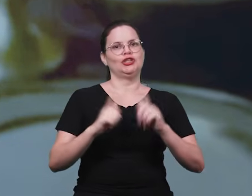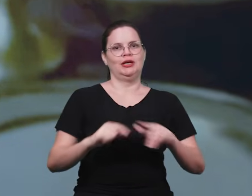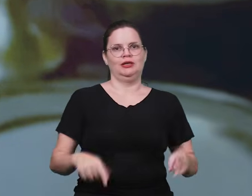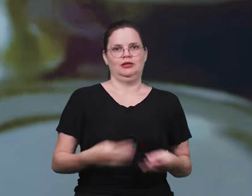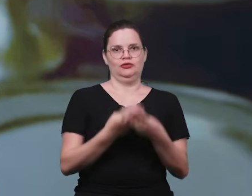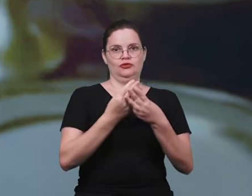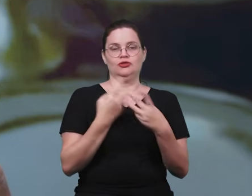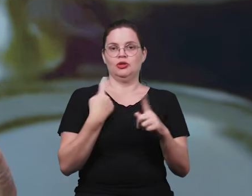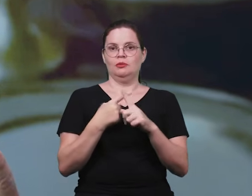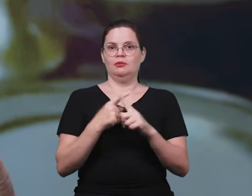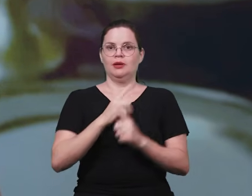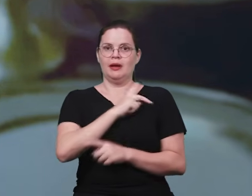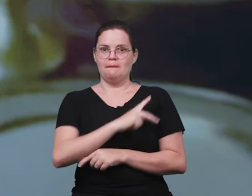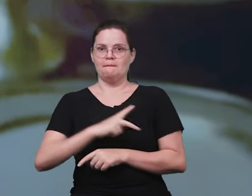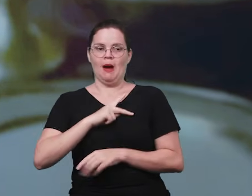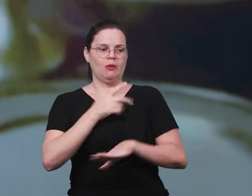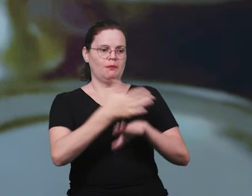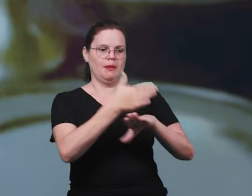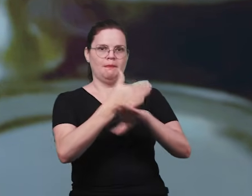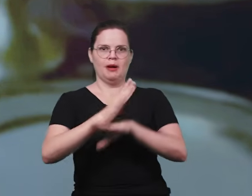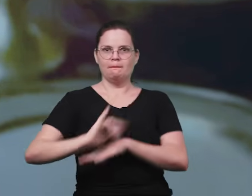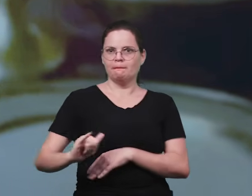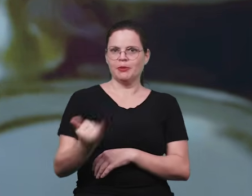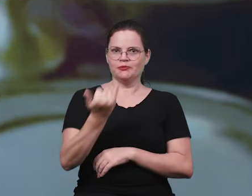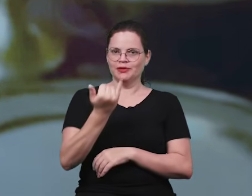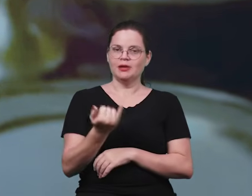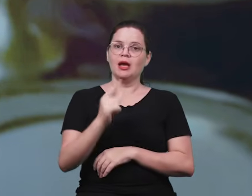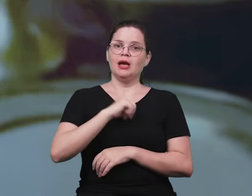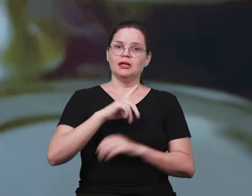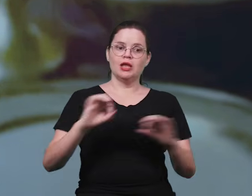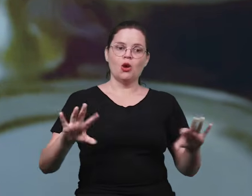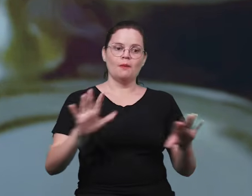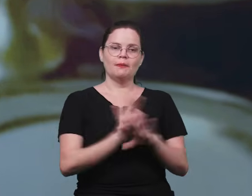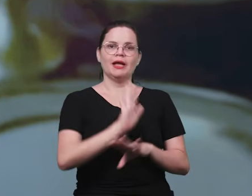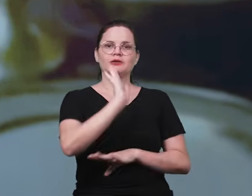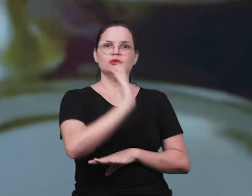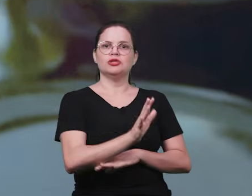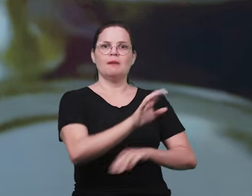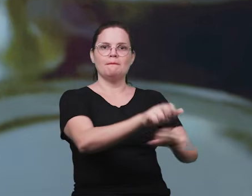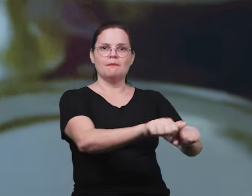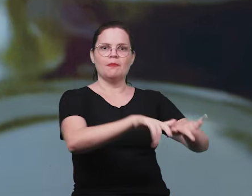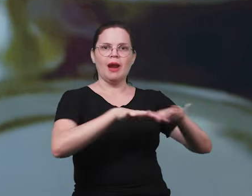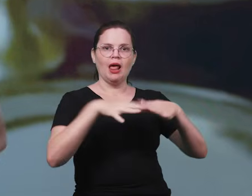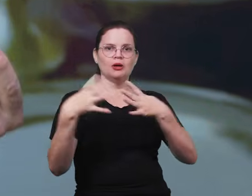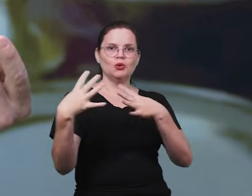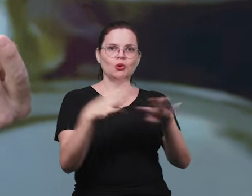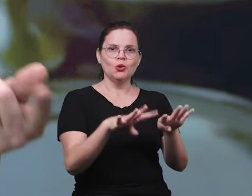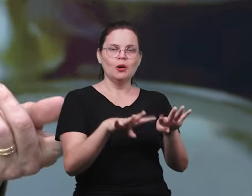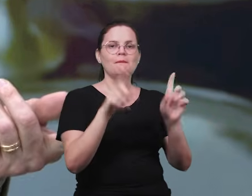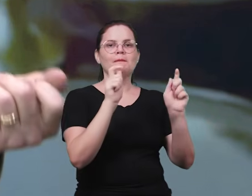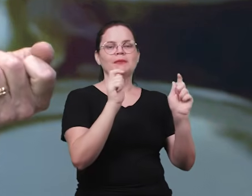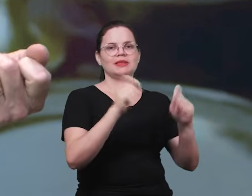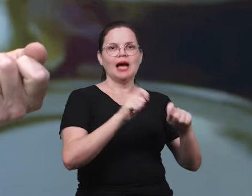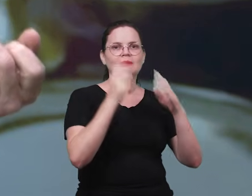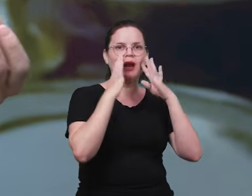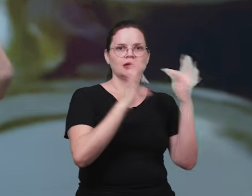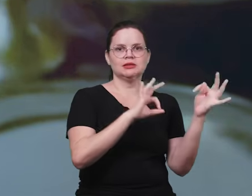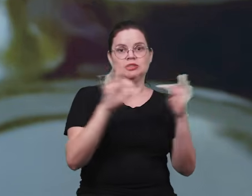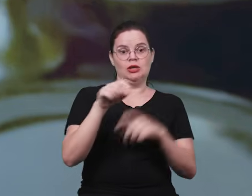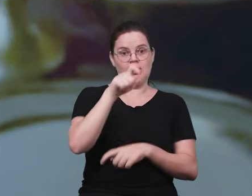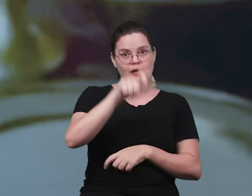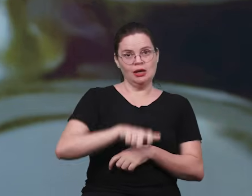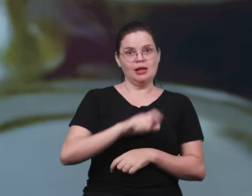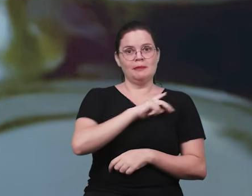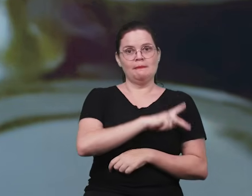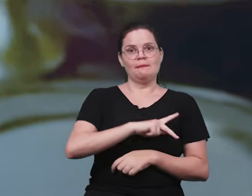foi uma sinagoga, já ter uma população pronta para esperá-lo. E ele falava grego,